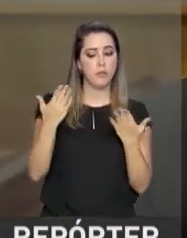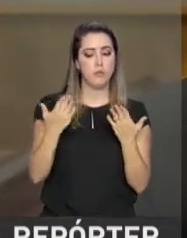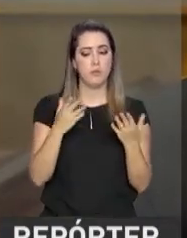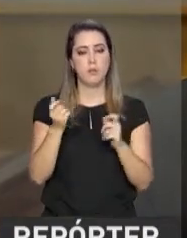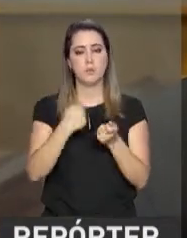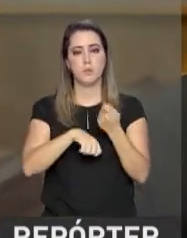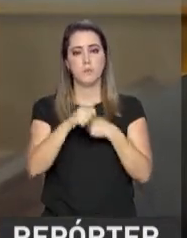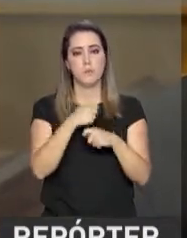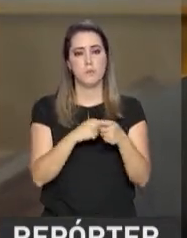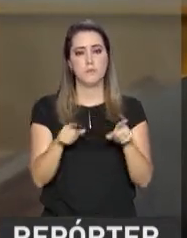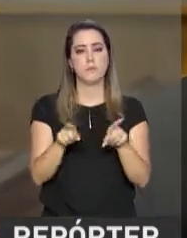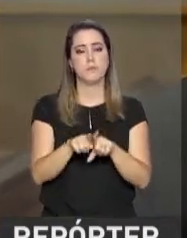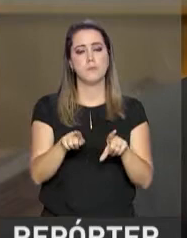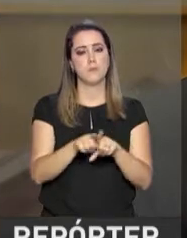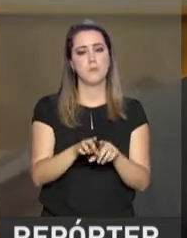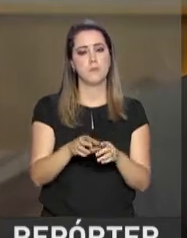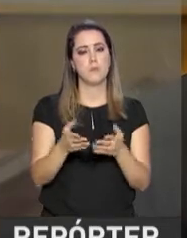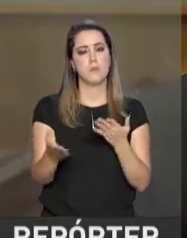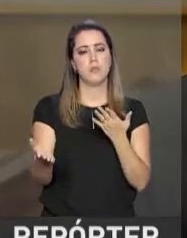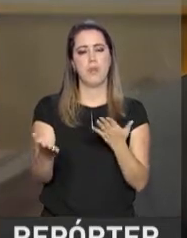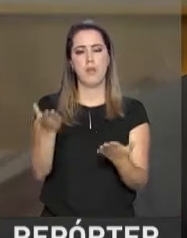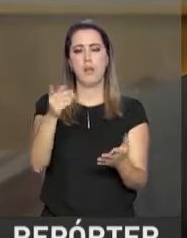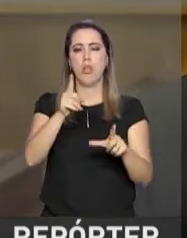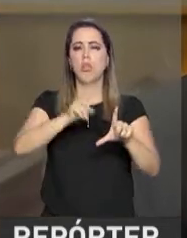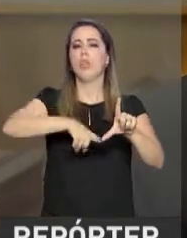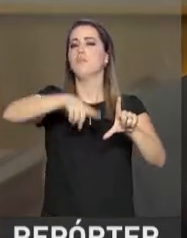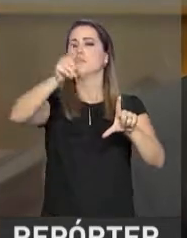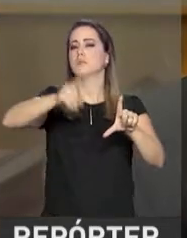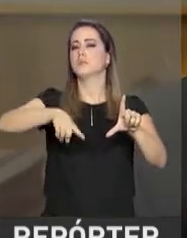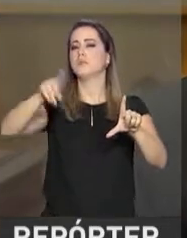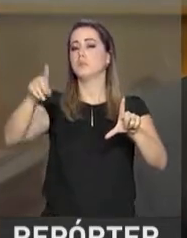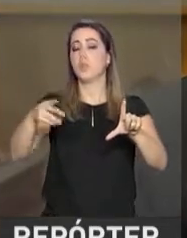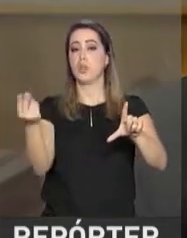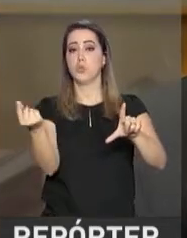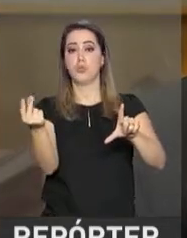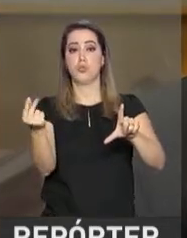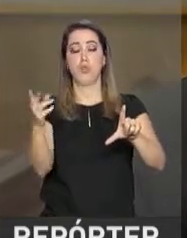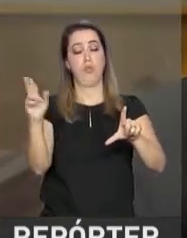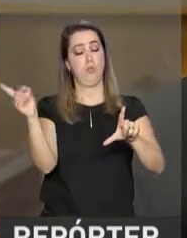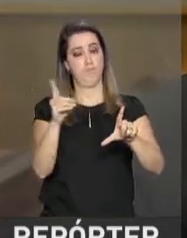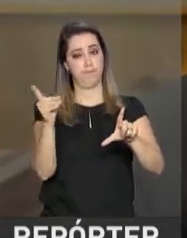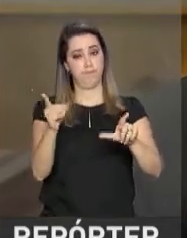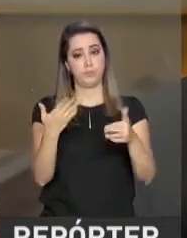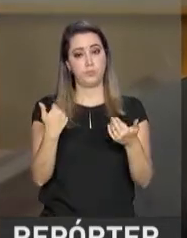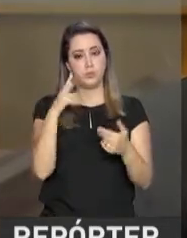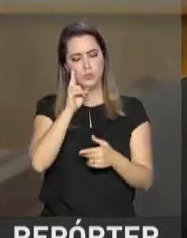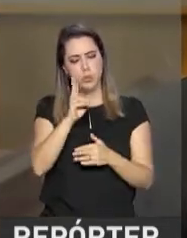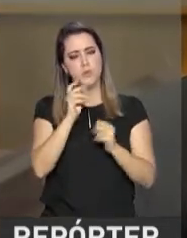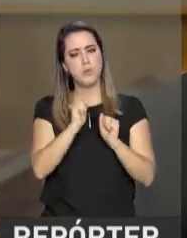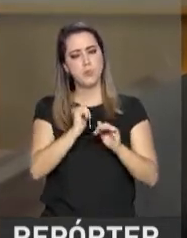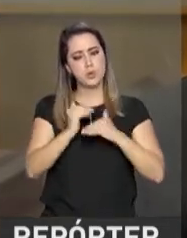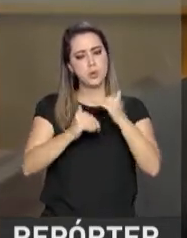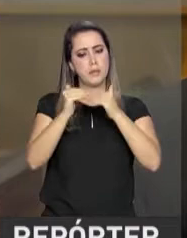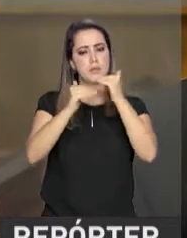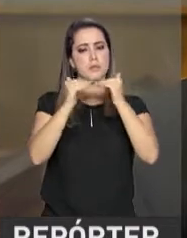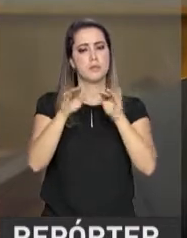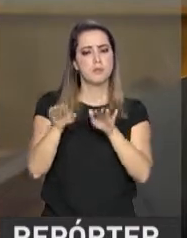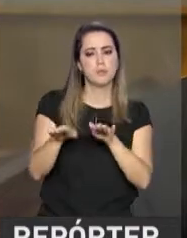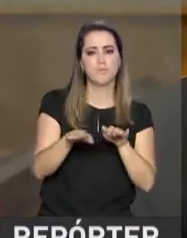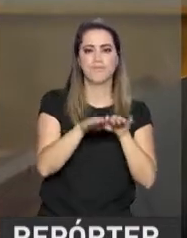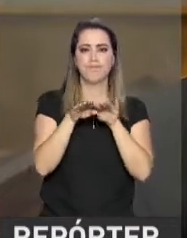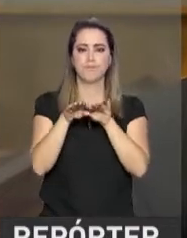dessas economias e também do câmbio. O cenário é de estabilidade e de crescimento, então é um fator também